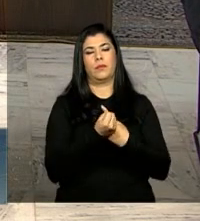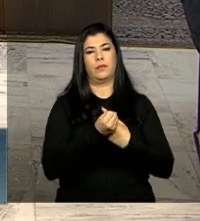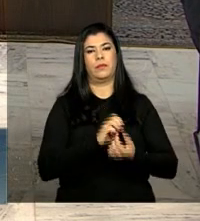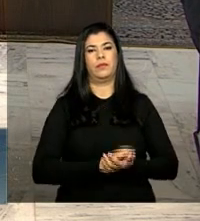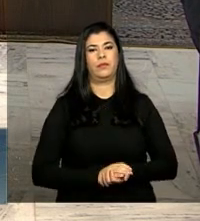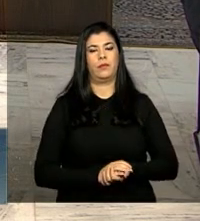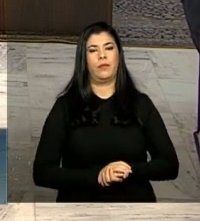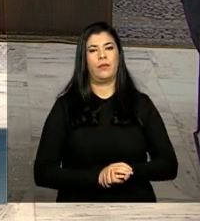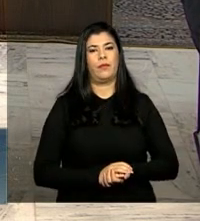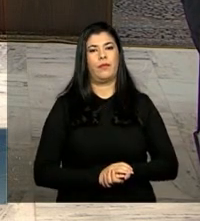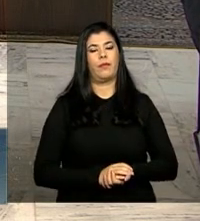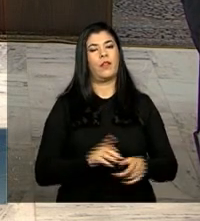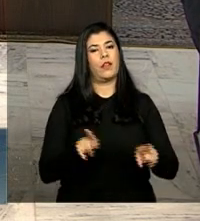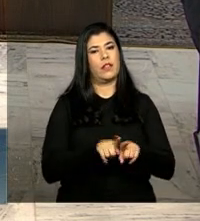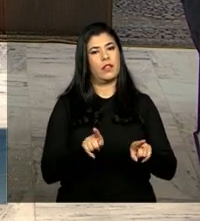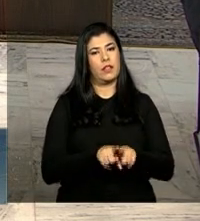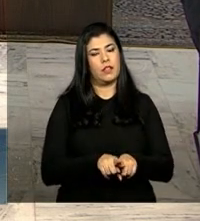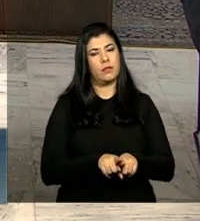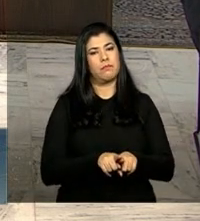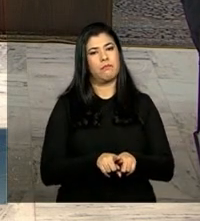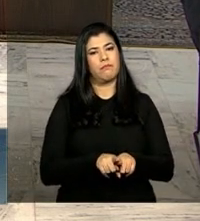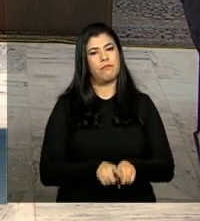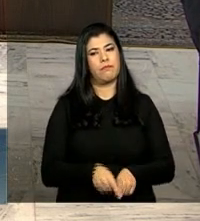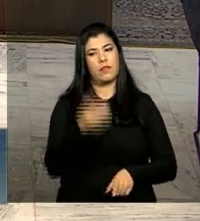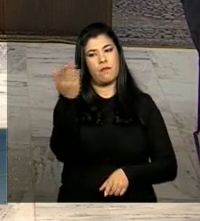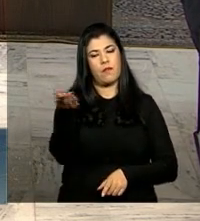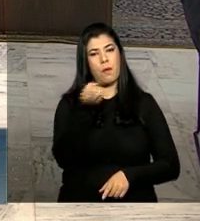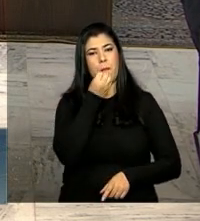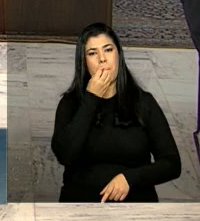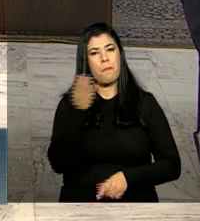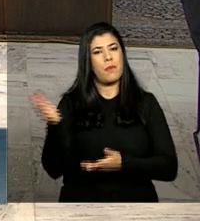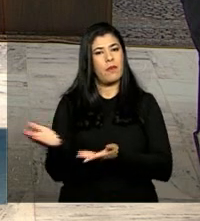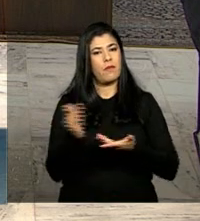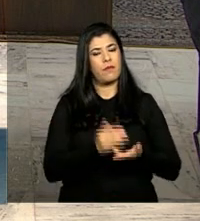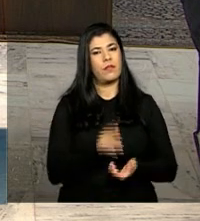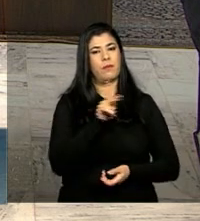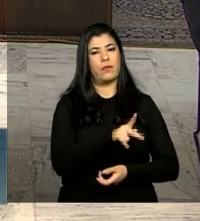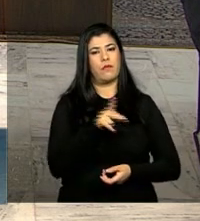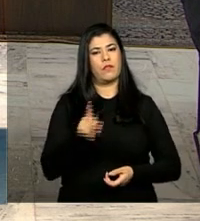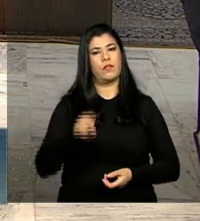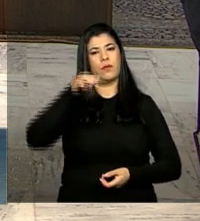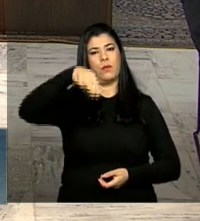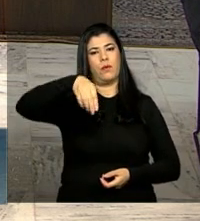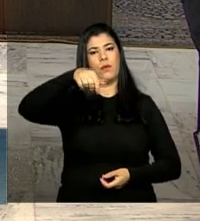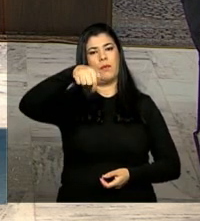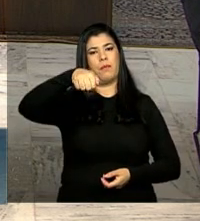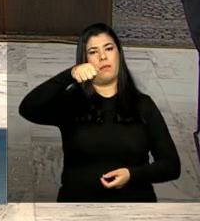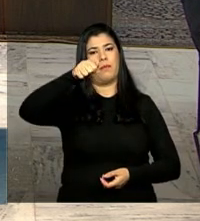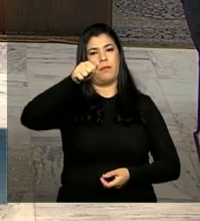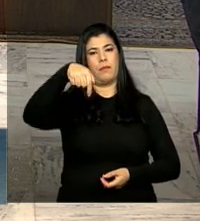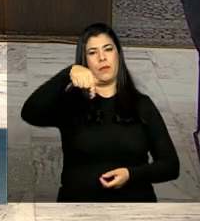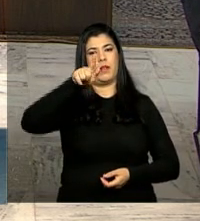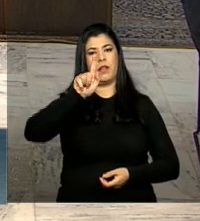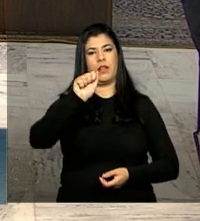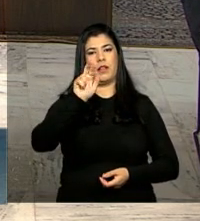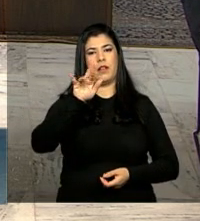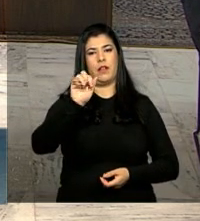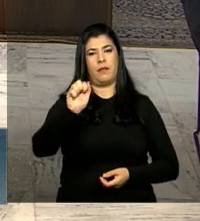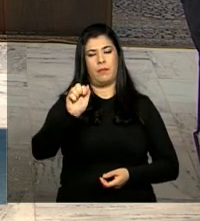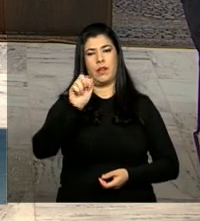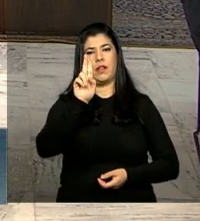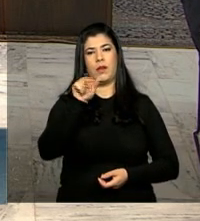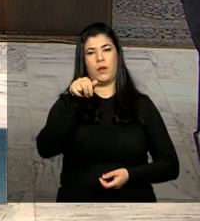sociis as minhas boas-vindas Professor Mangabeira Hunger que retorna ao Brasil e ao governo para nos